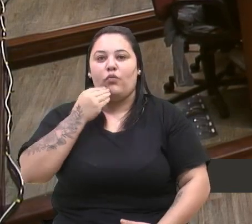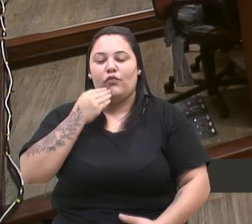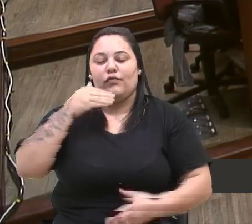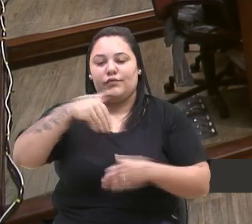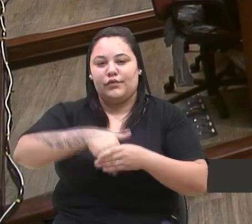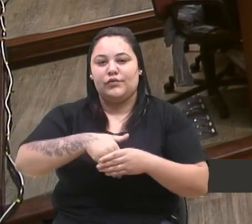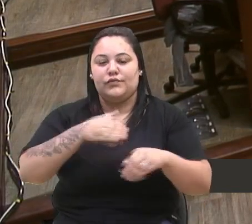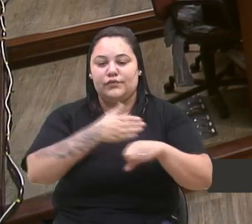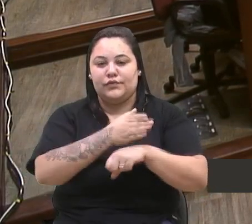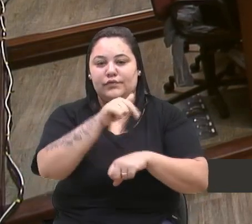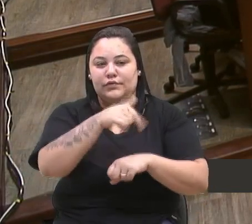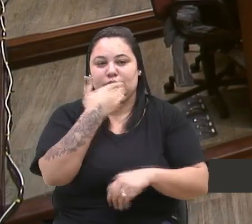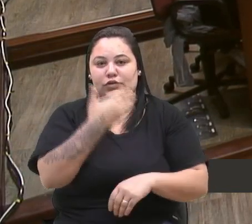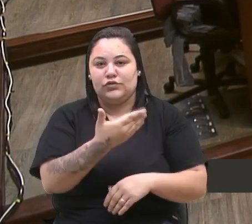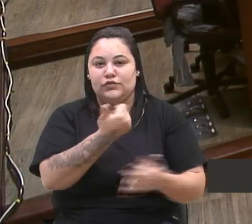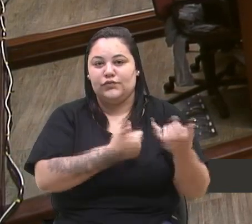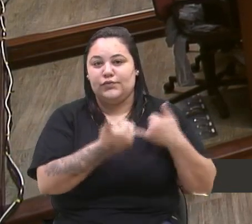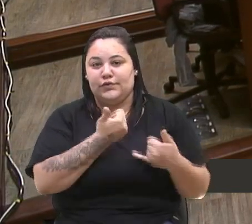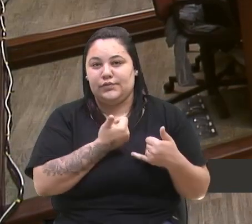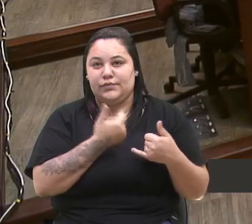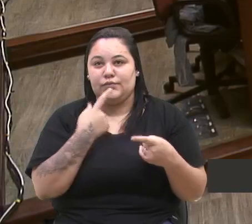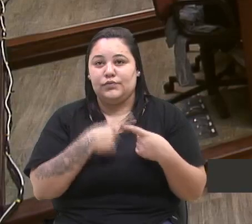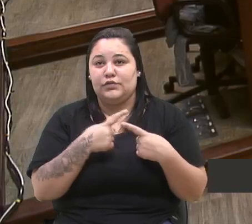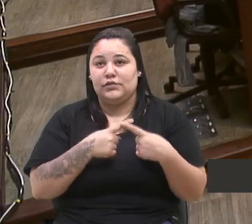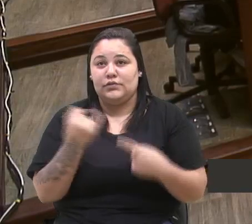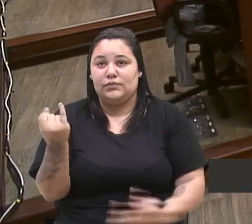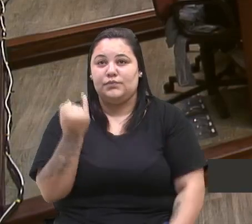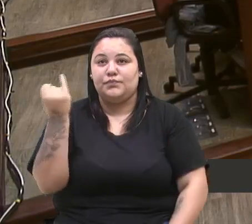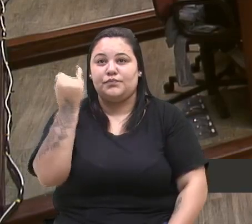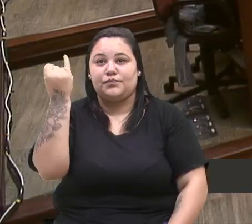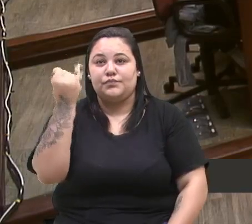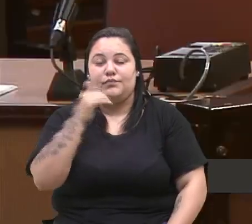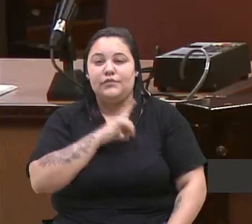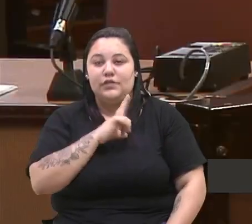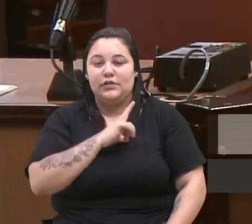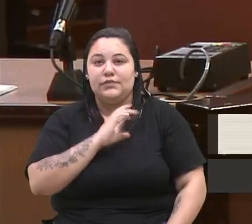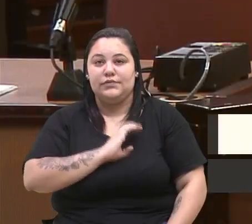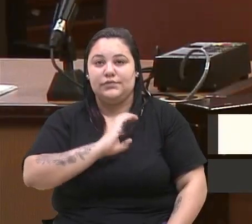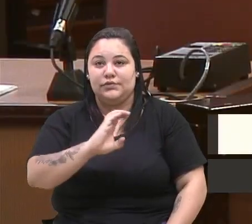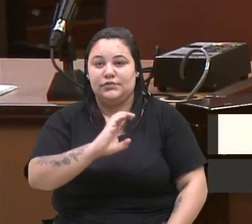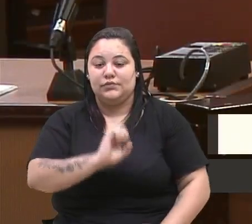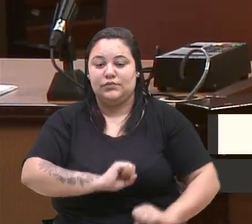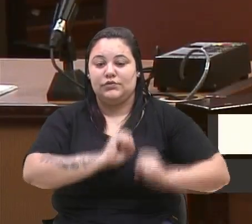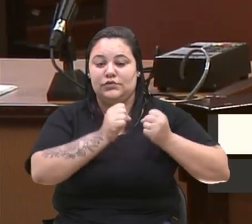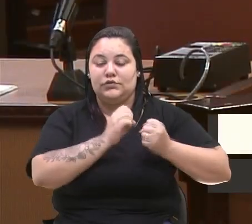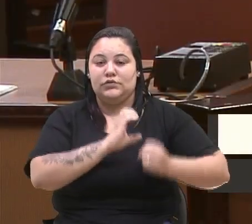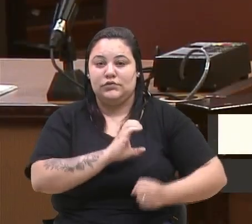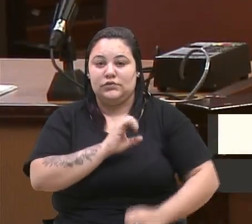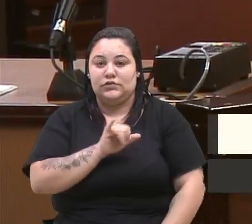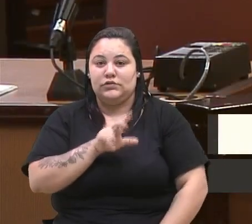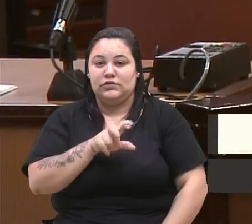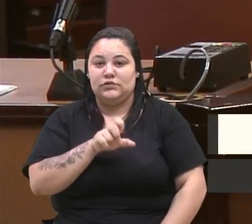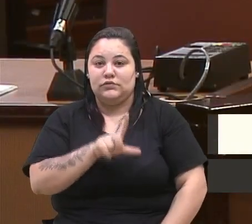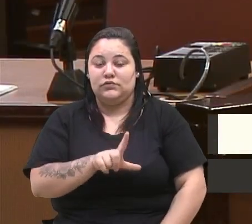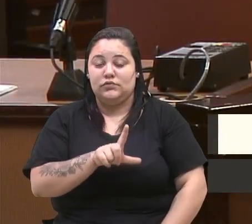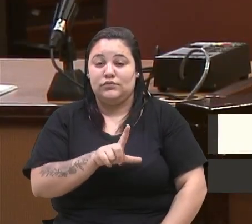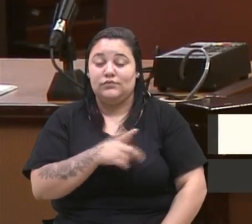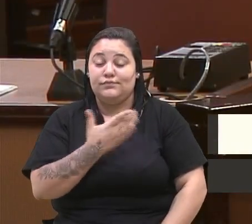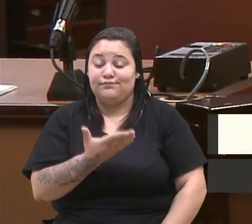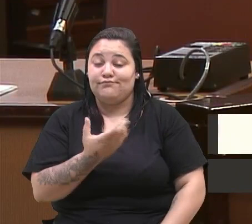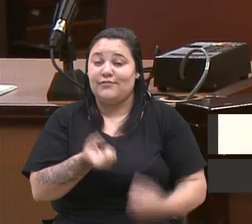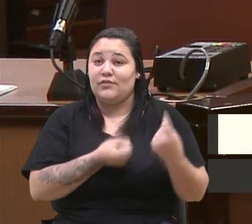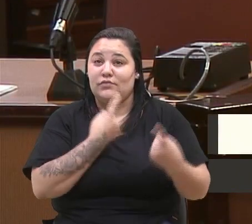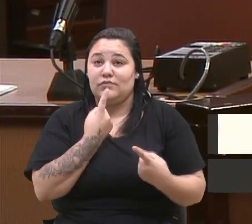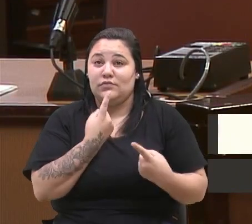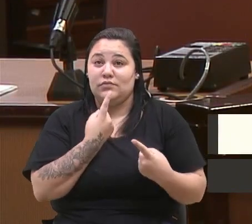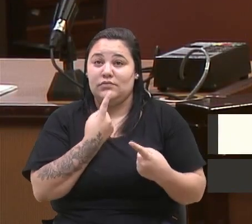de informação pela importância e relevância que tem a Coordenadoria de Proteção e Defesa Civil, embora algumas